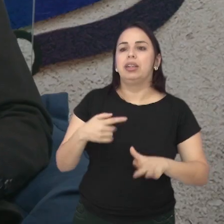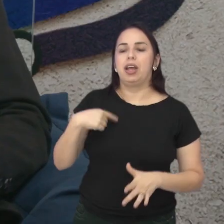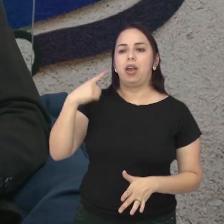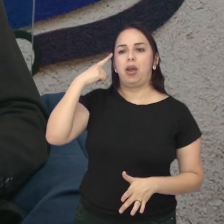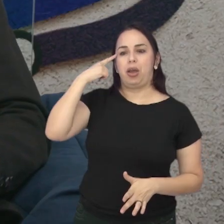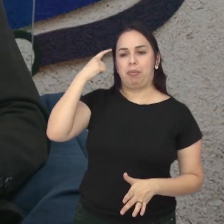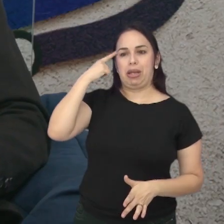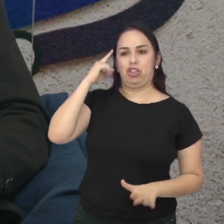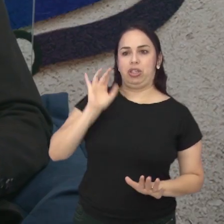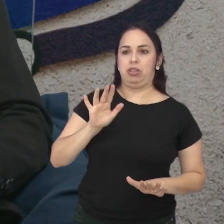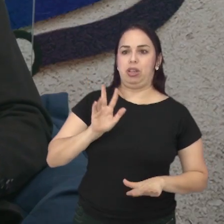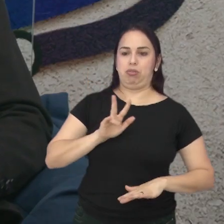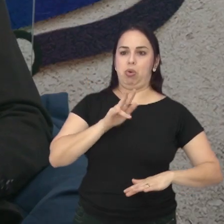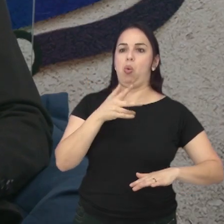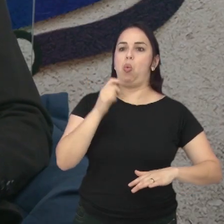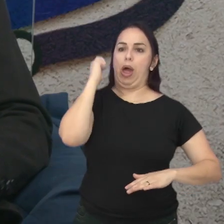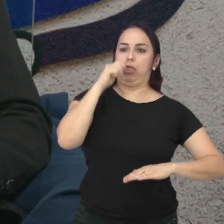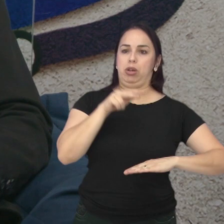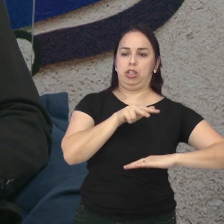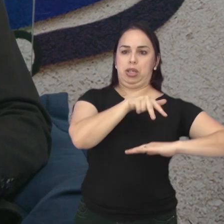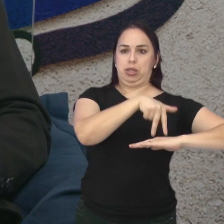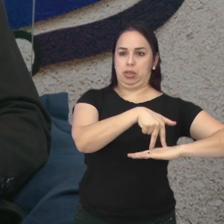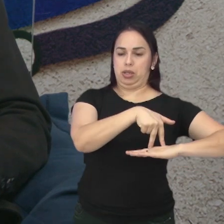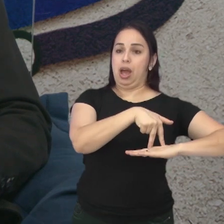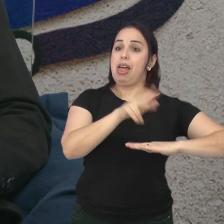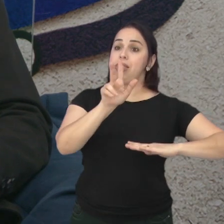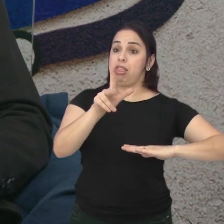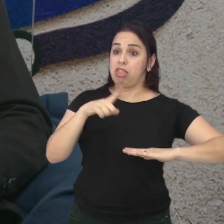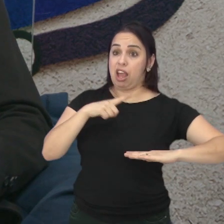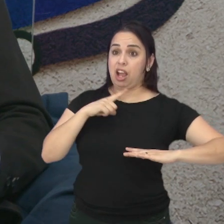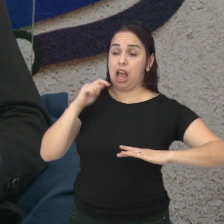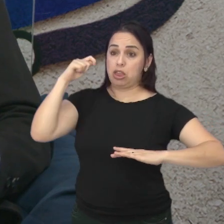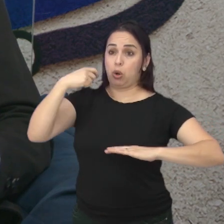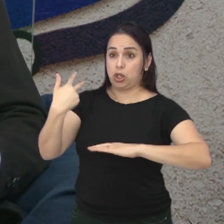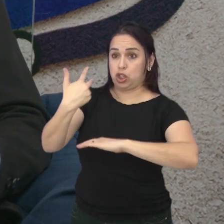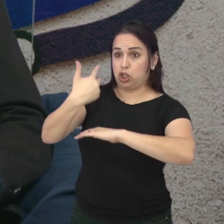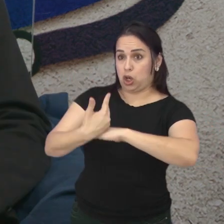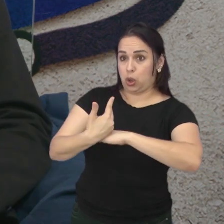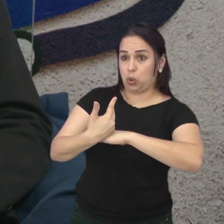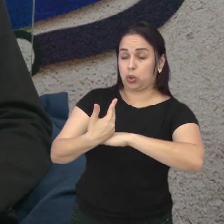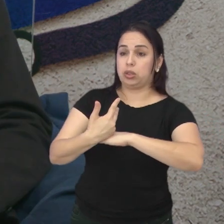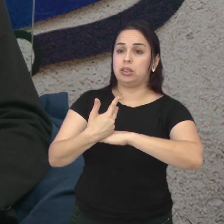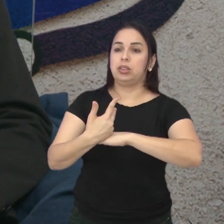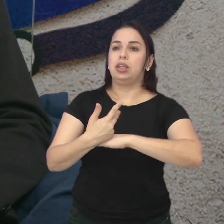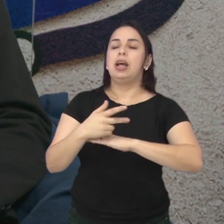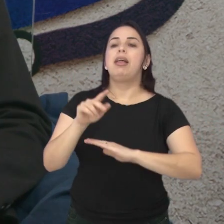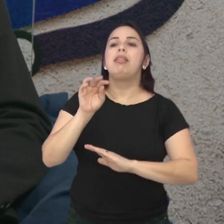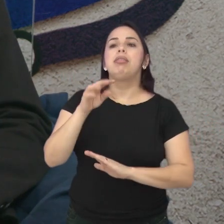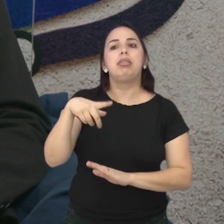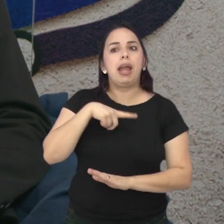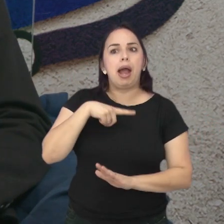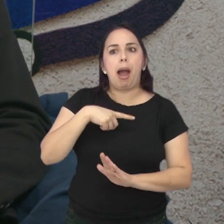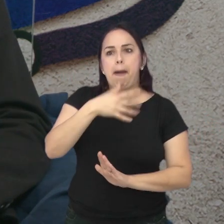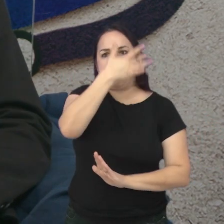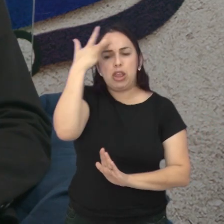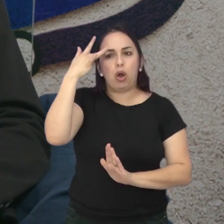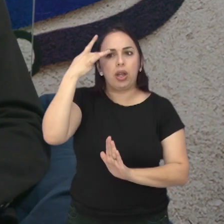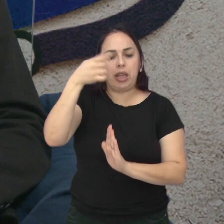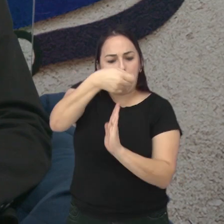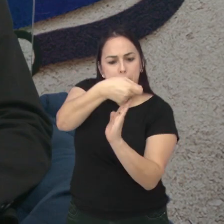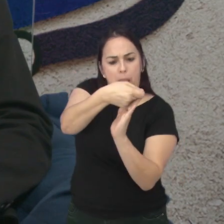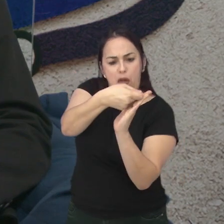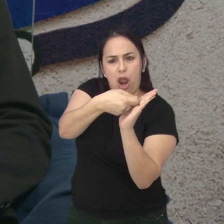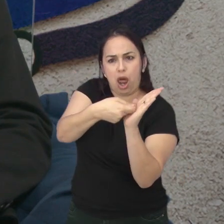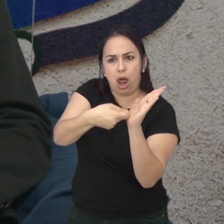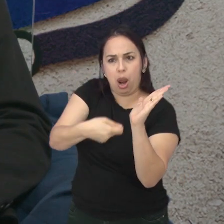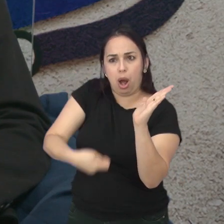eu imagino, tem um ator de palco, tem um ator de estúdio. Sim. Tem só o roteirista,